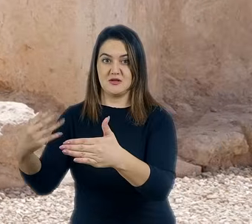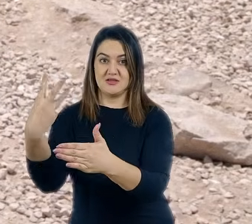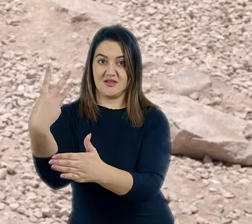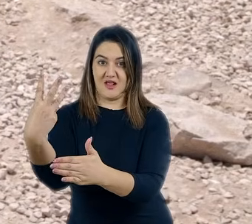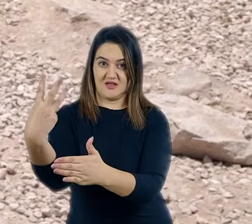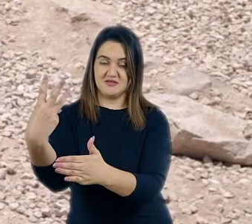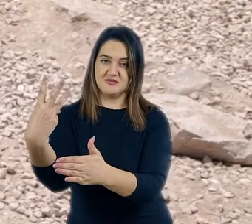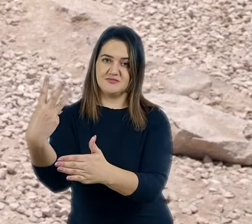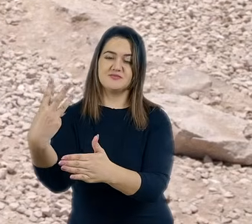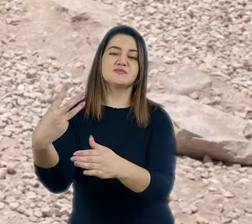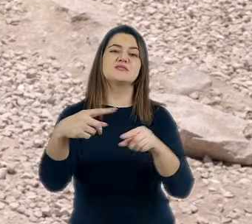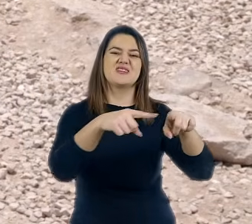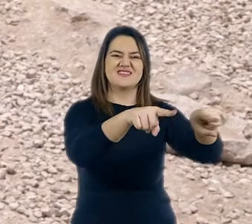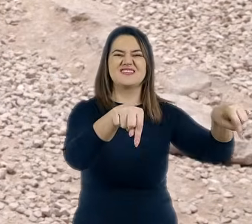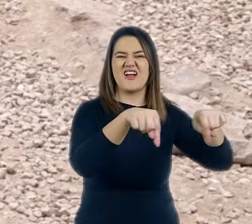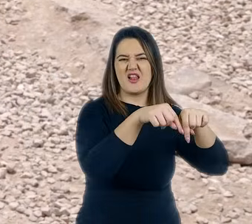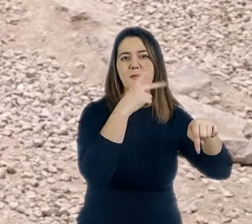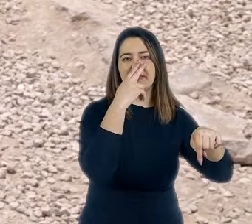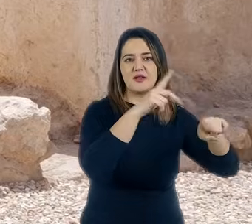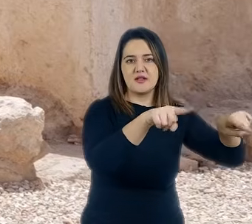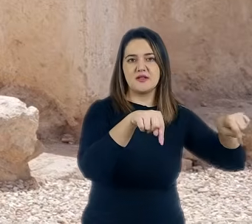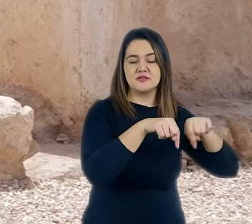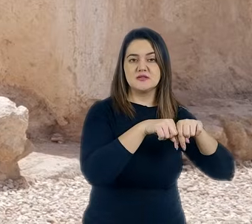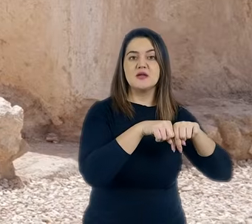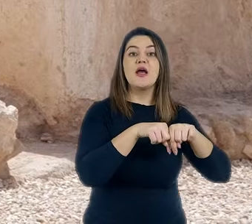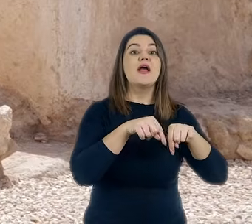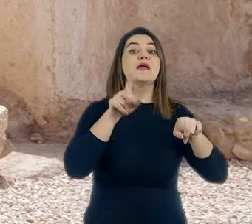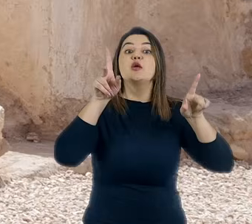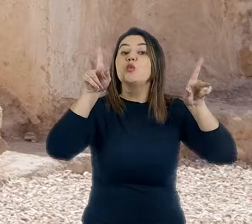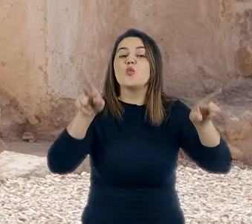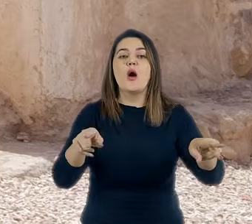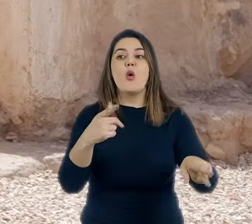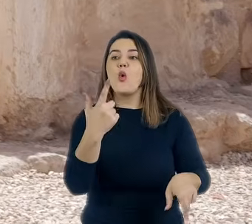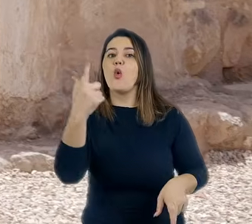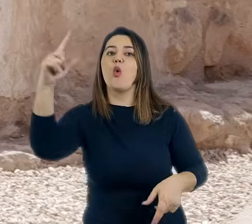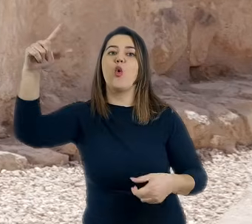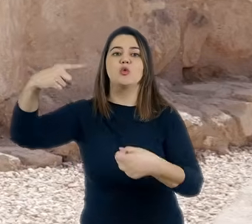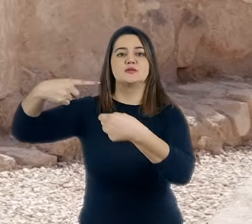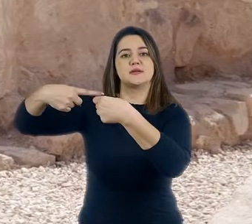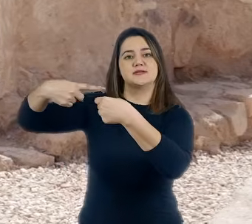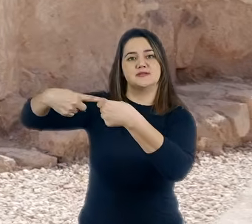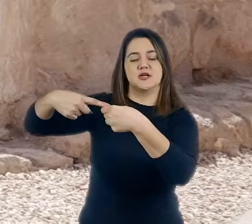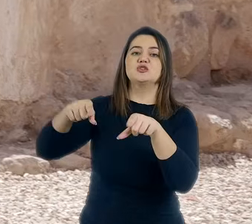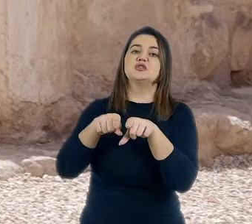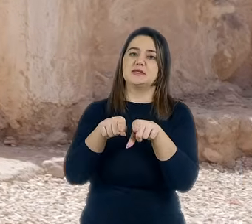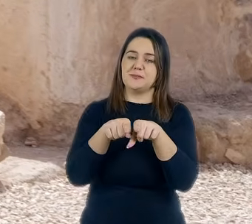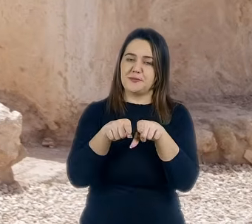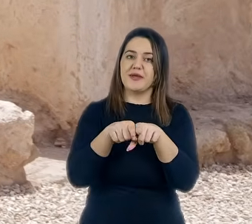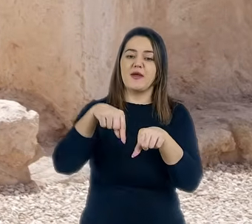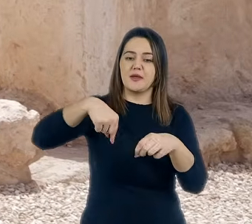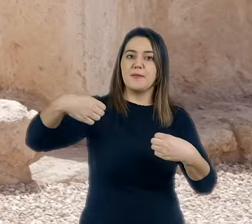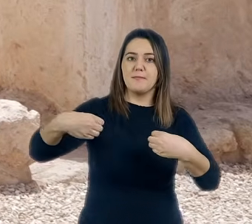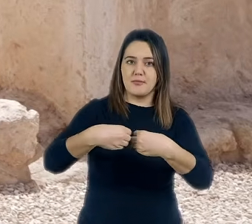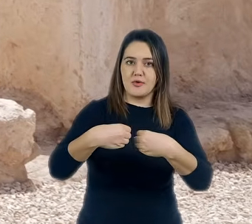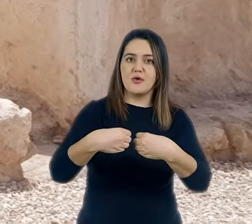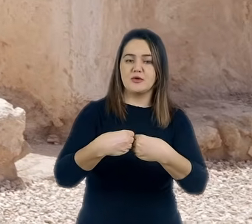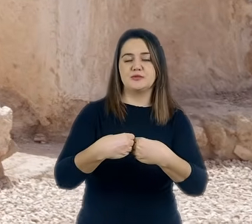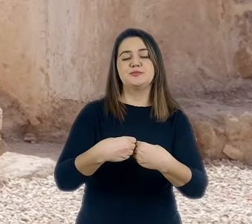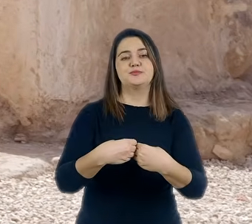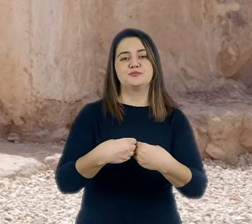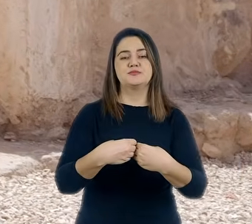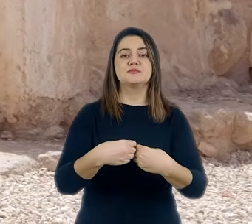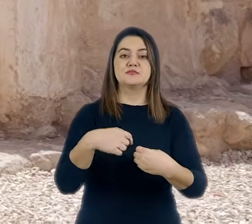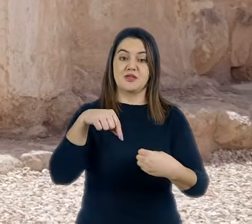outro. Esse formato arquitetônico, ele é curioso que é o mesmo exato formato que nós encontramos em